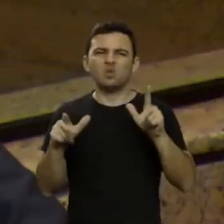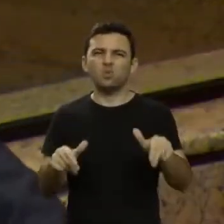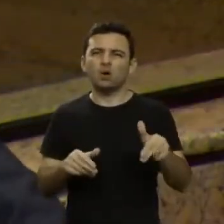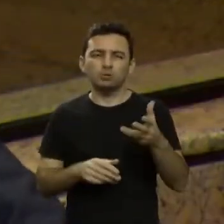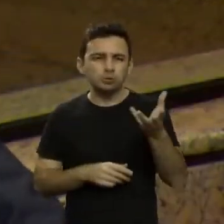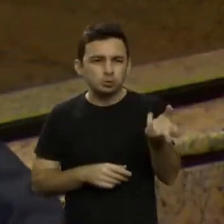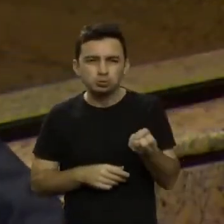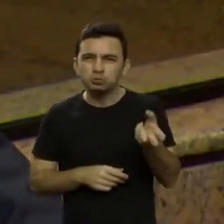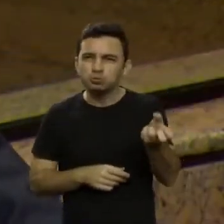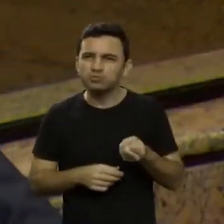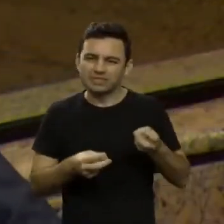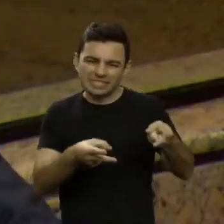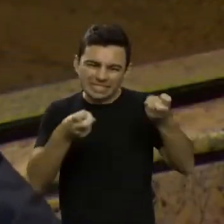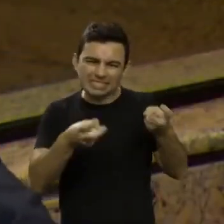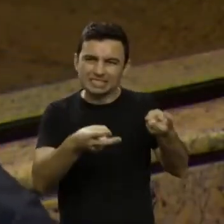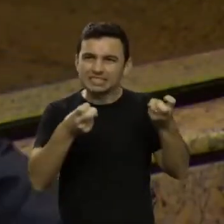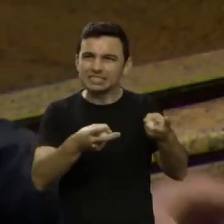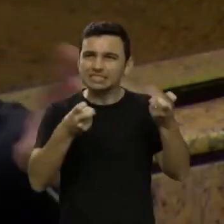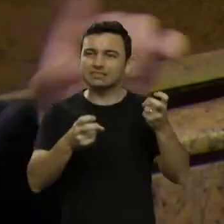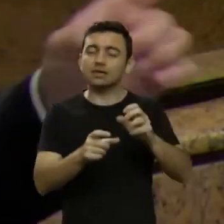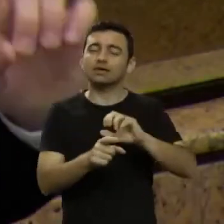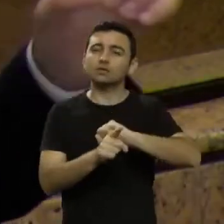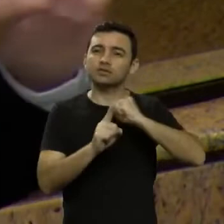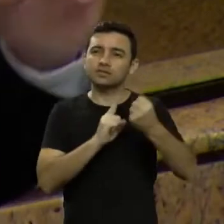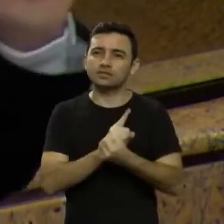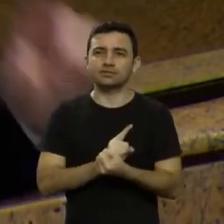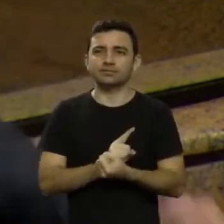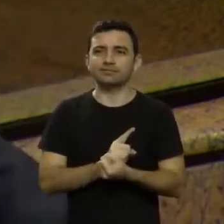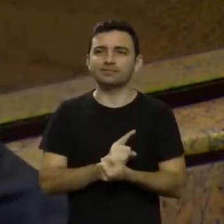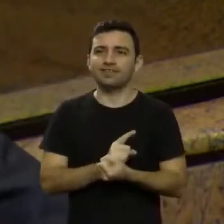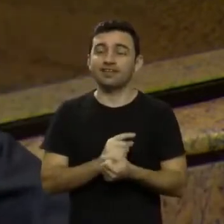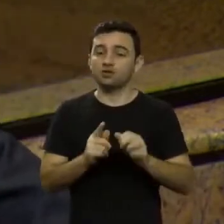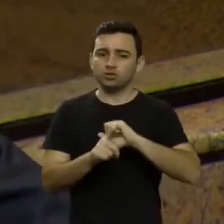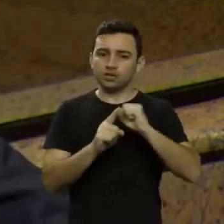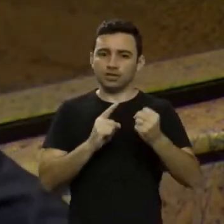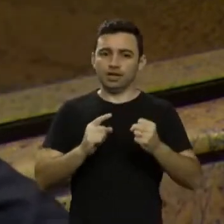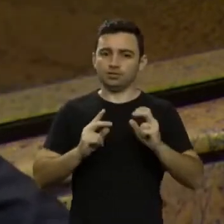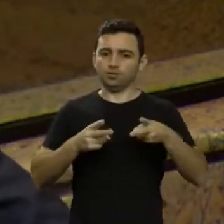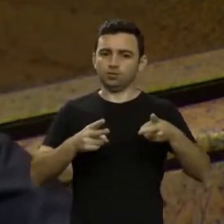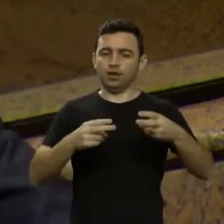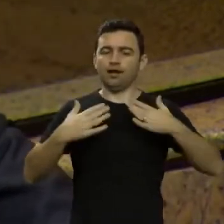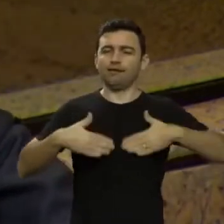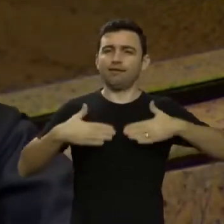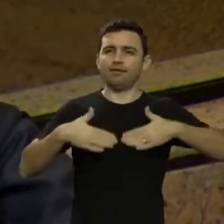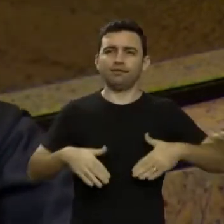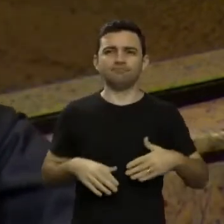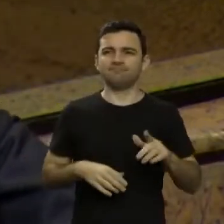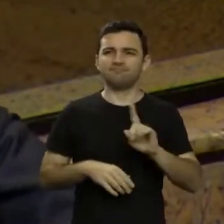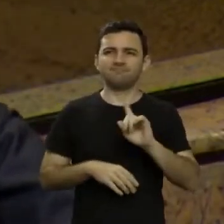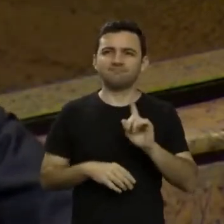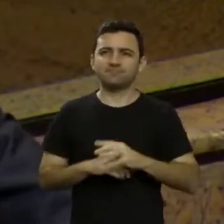na sociedade. As sociedades, elas não prosperam por causa dos governos.